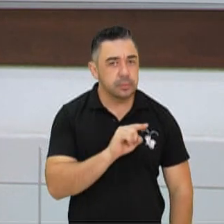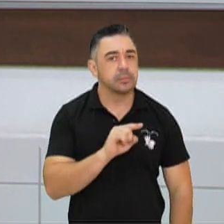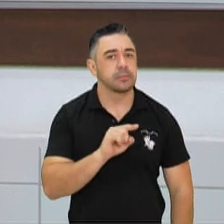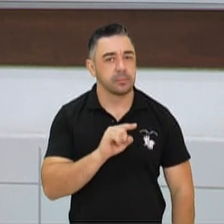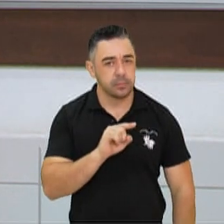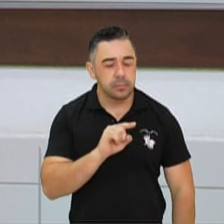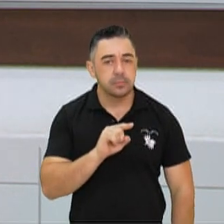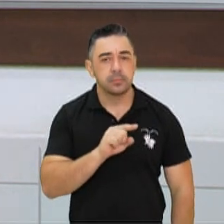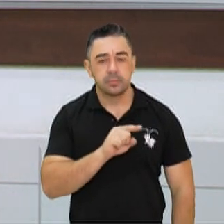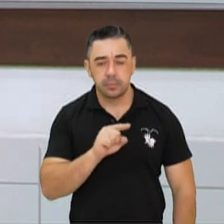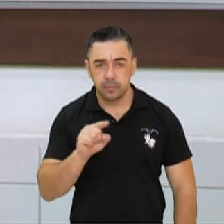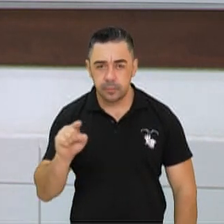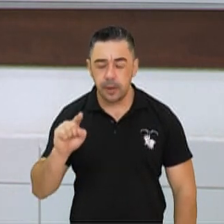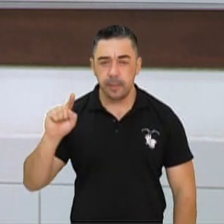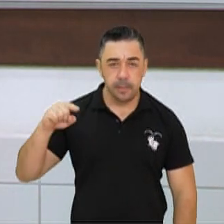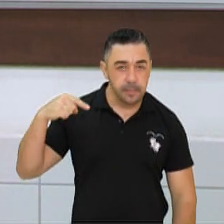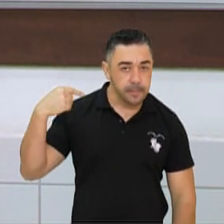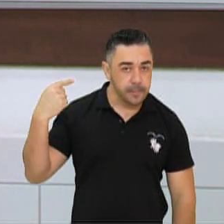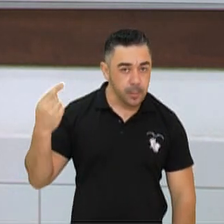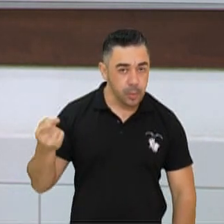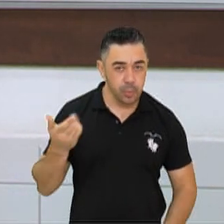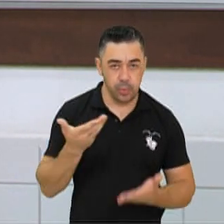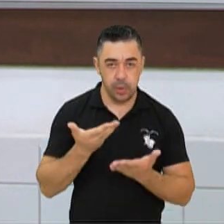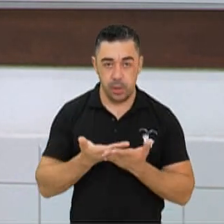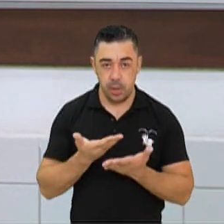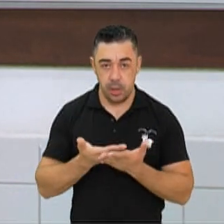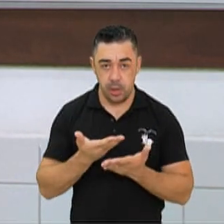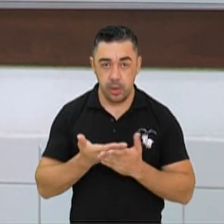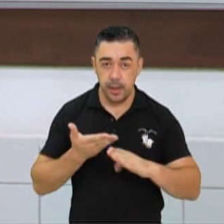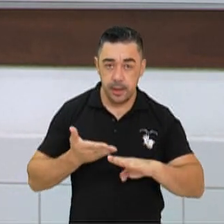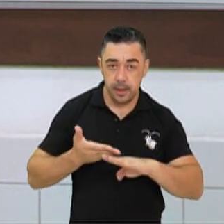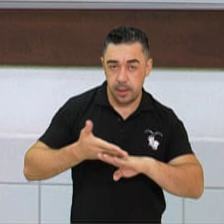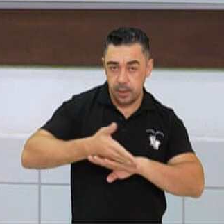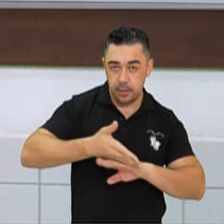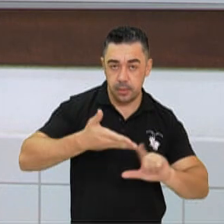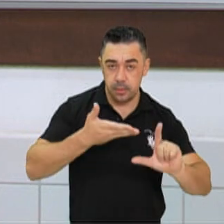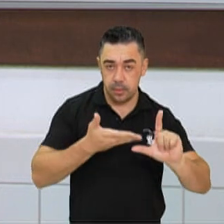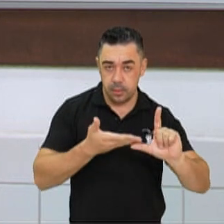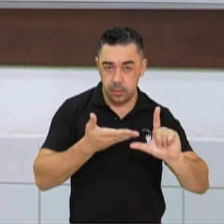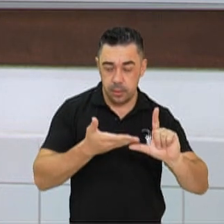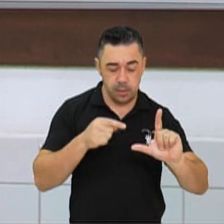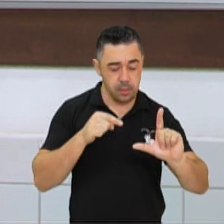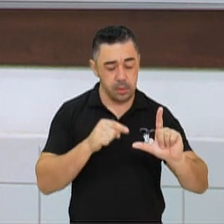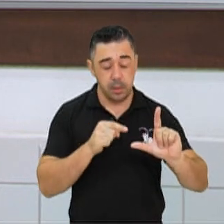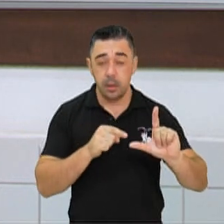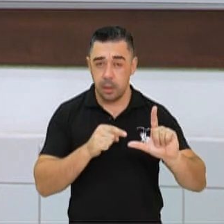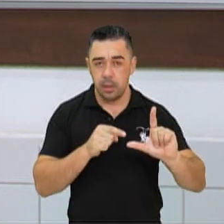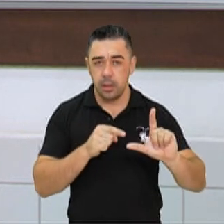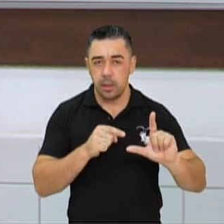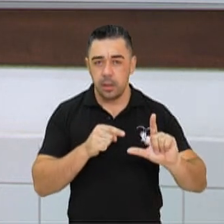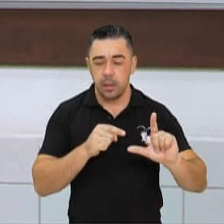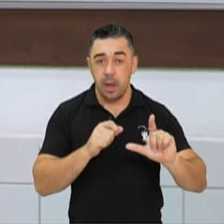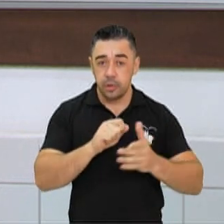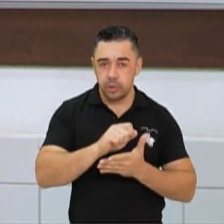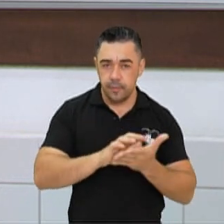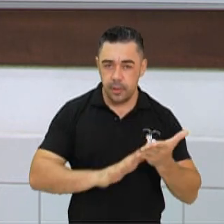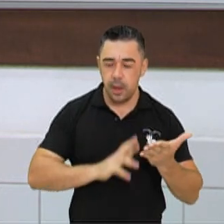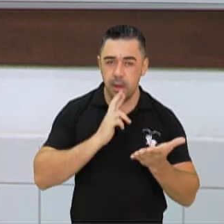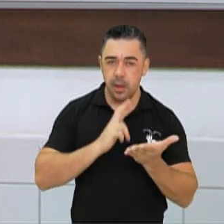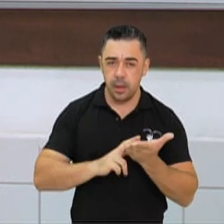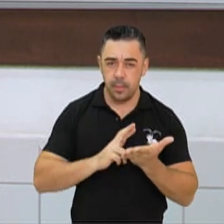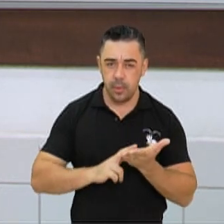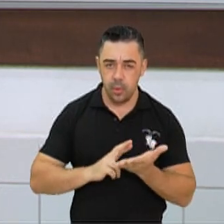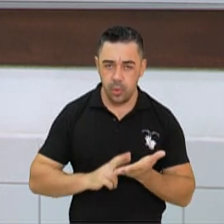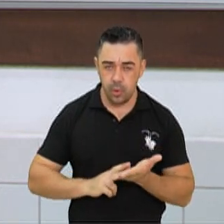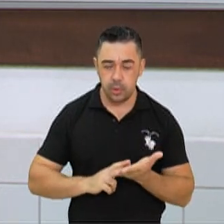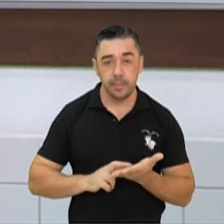vocês, após a nossa aula, entrem na plataforma do Google Class, façam a atividade prevista para a aula de hoje, para que você não